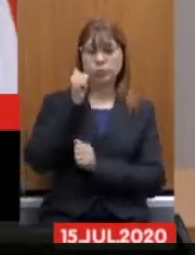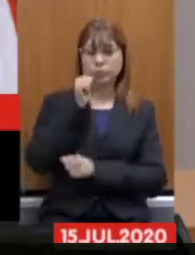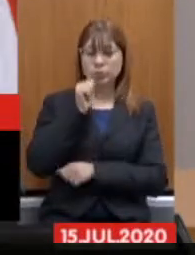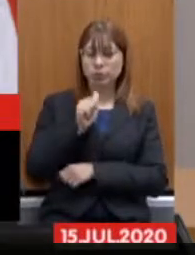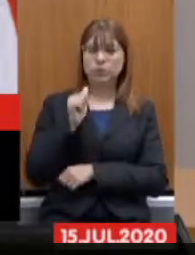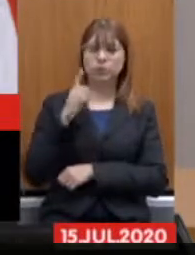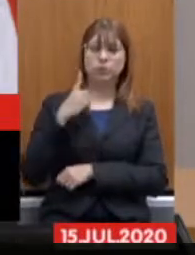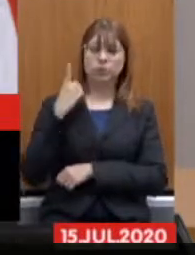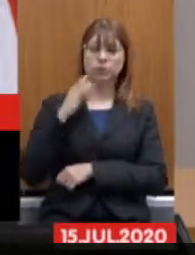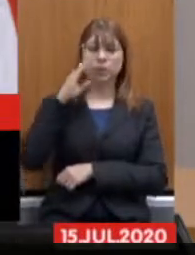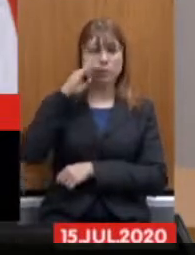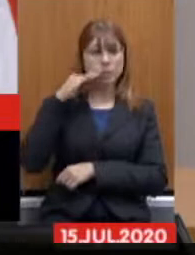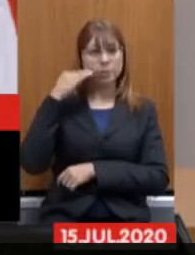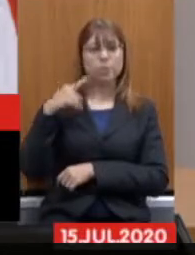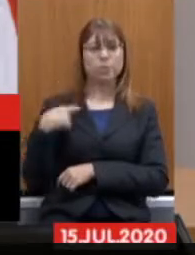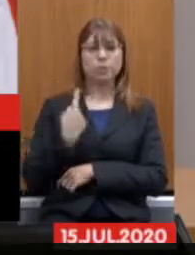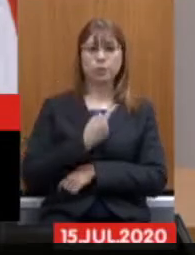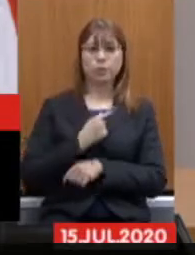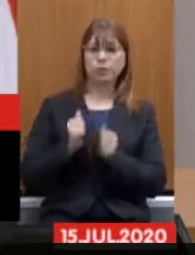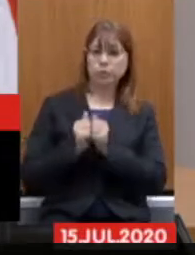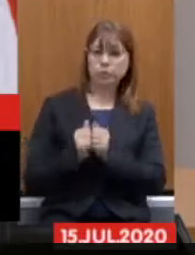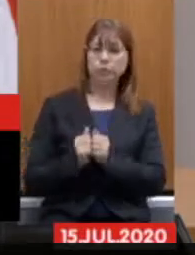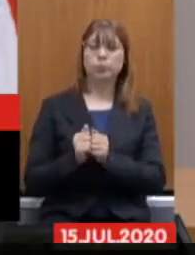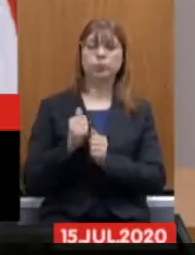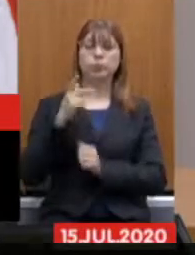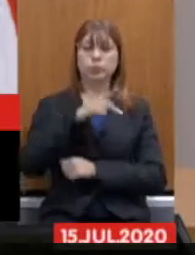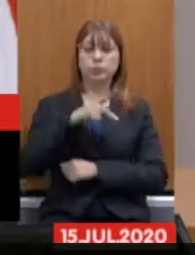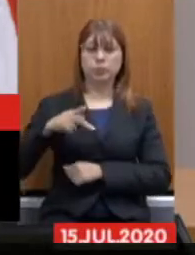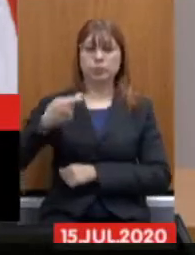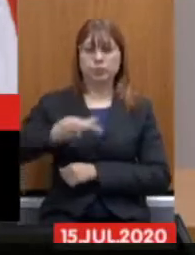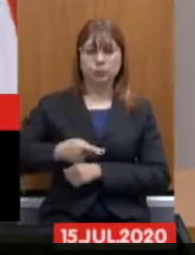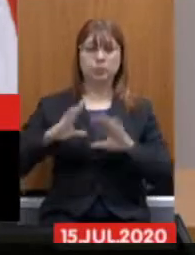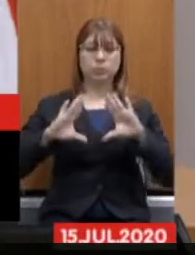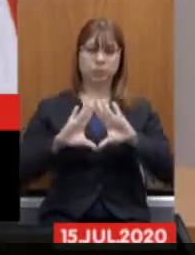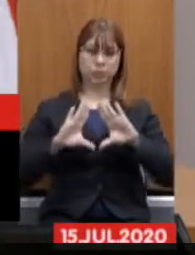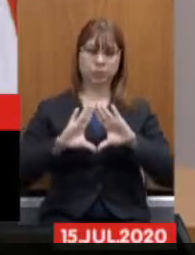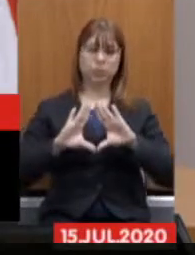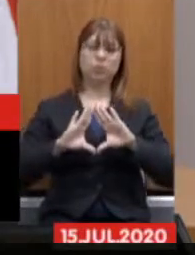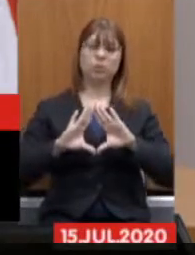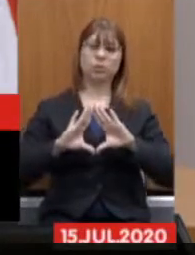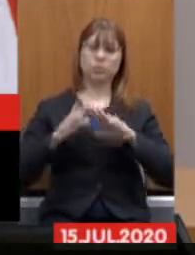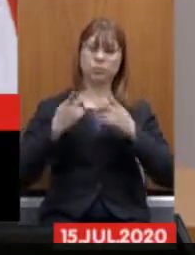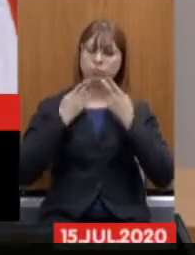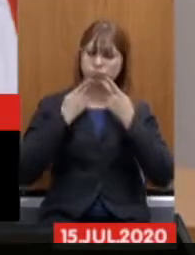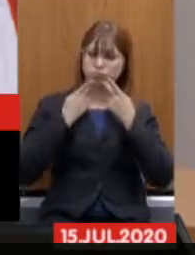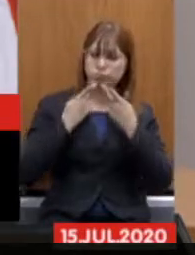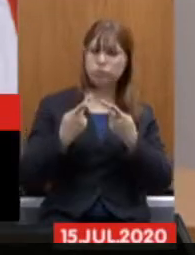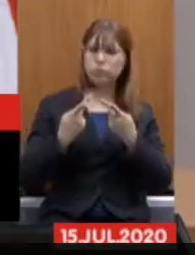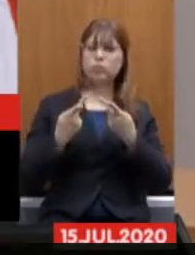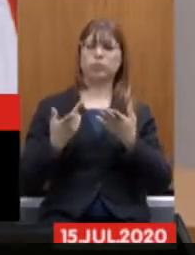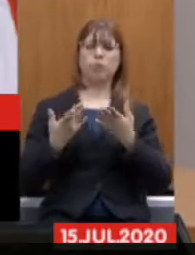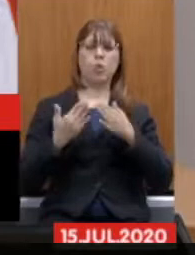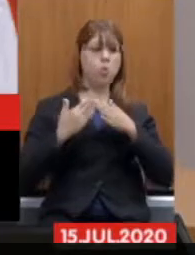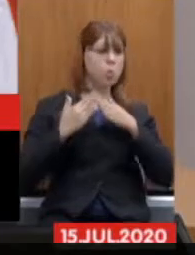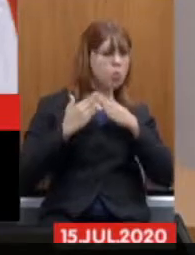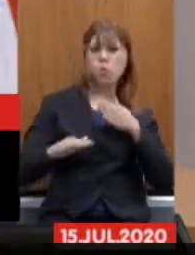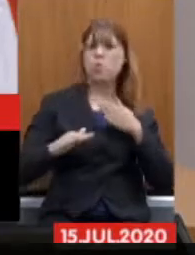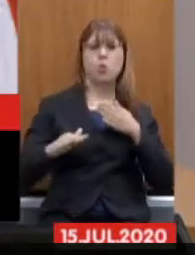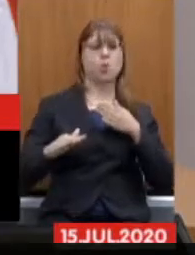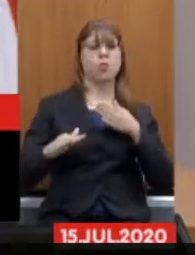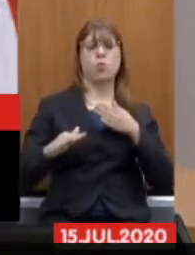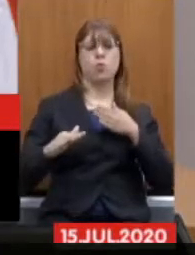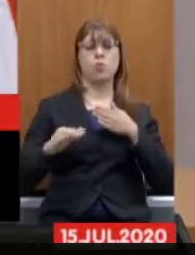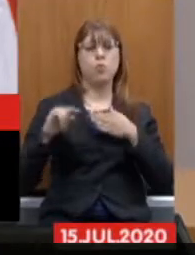beatriz cerqueira e tivemos com presidente desta casa e manifestamos o nosso posicionamento contra a